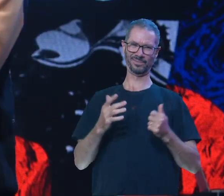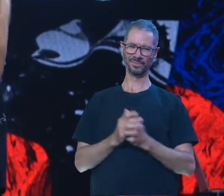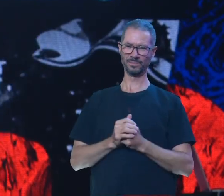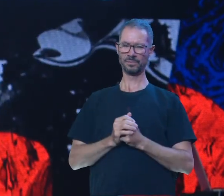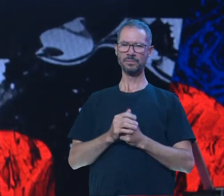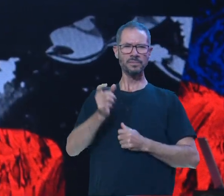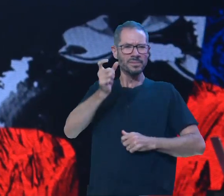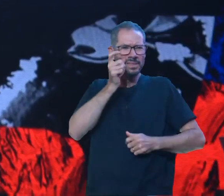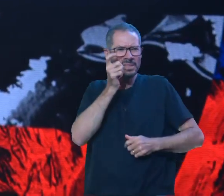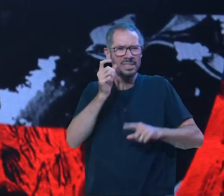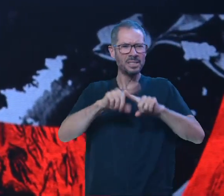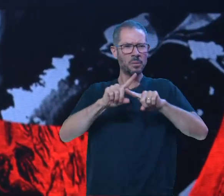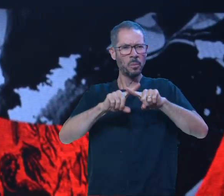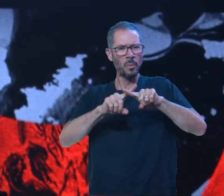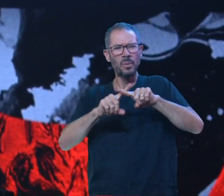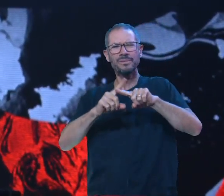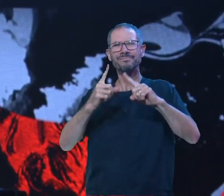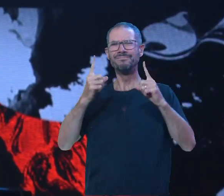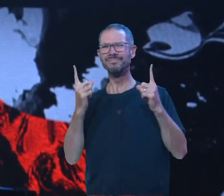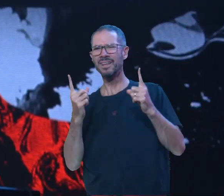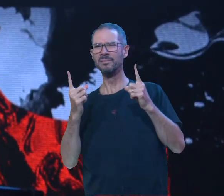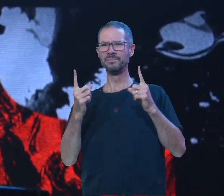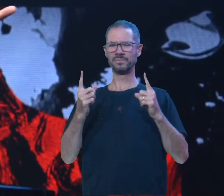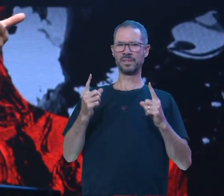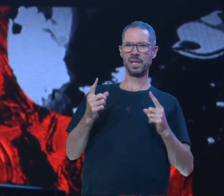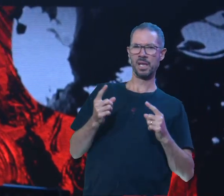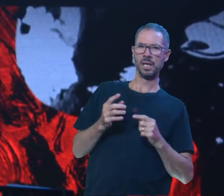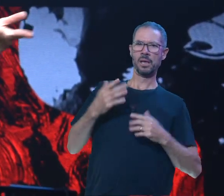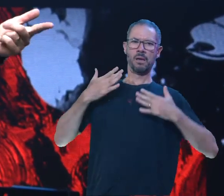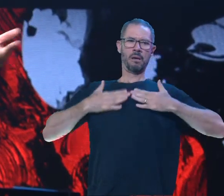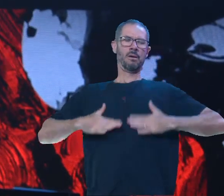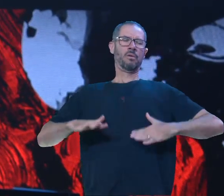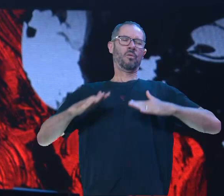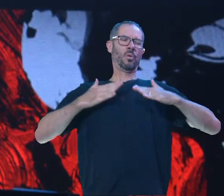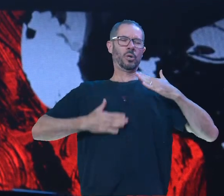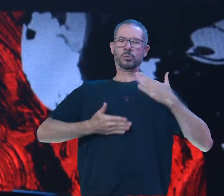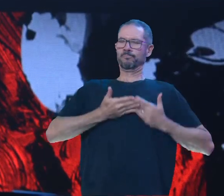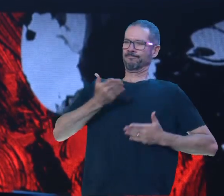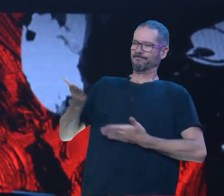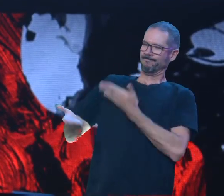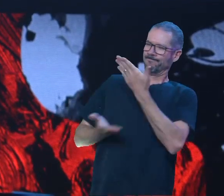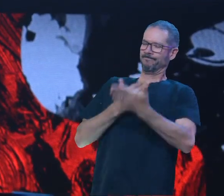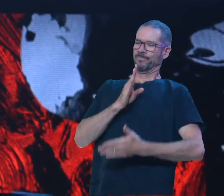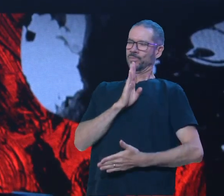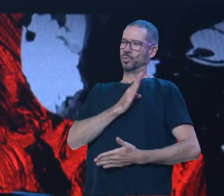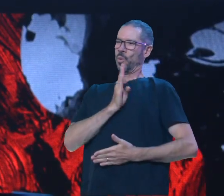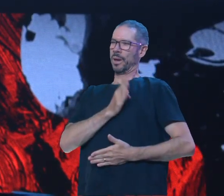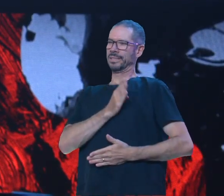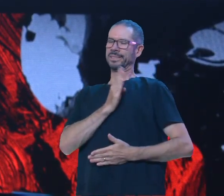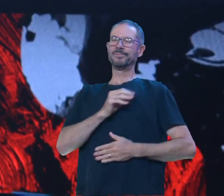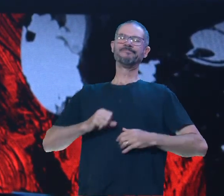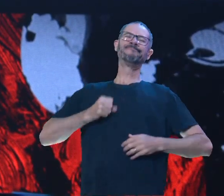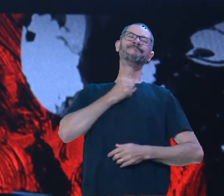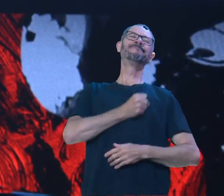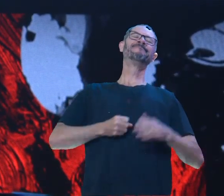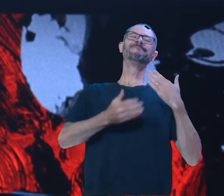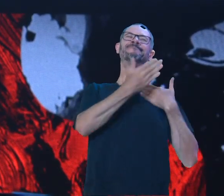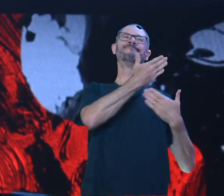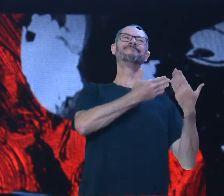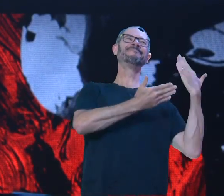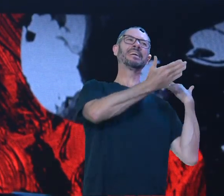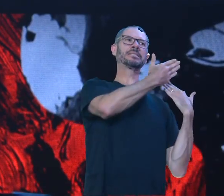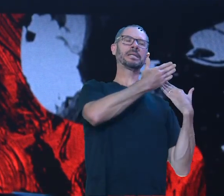E é interessante quando vemos dessa maneira, porque conforto, relacionamentos ou o próprio coração saudoso do passado podem sim